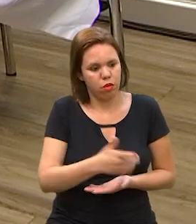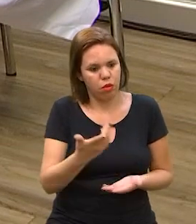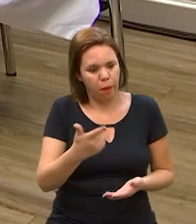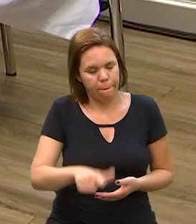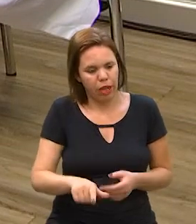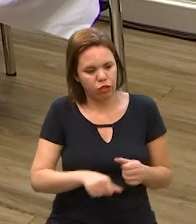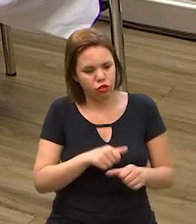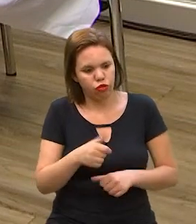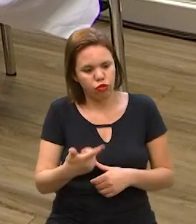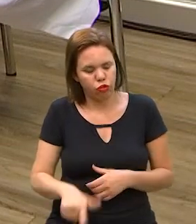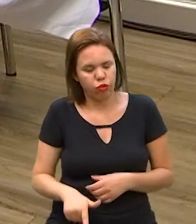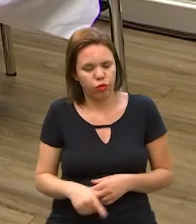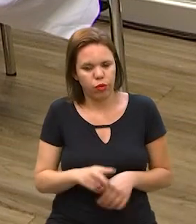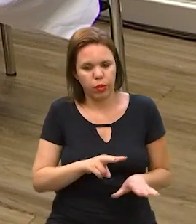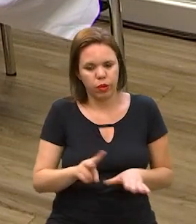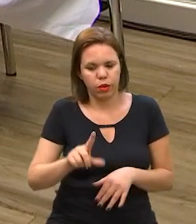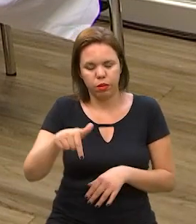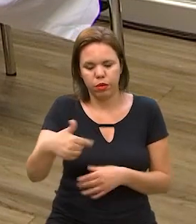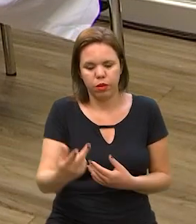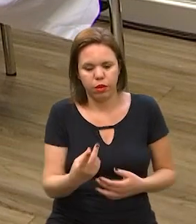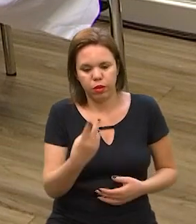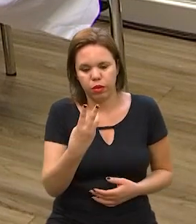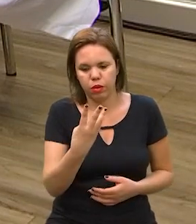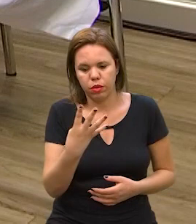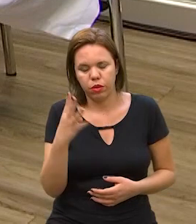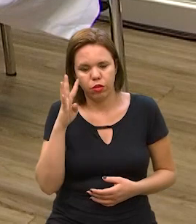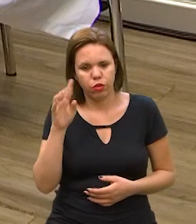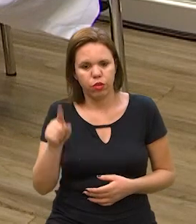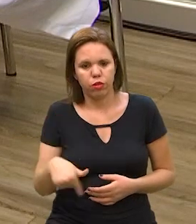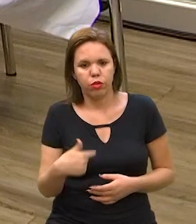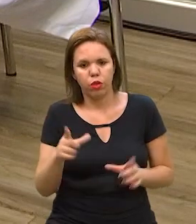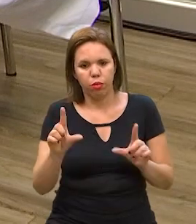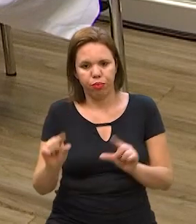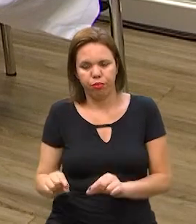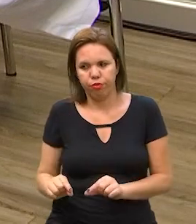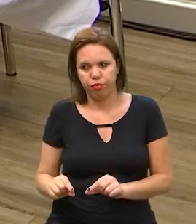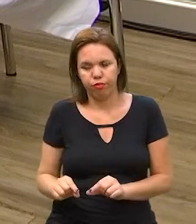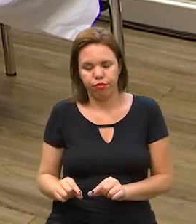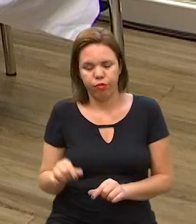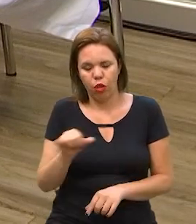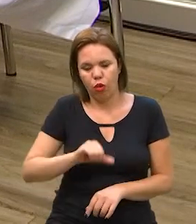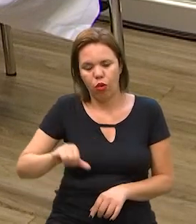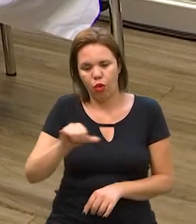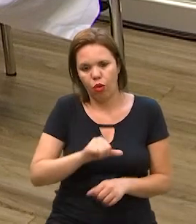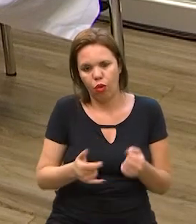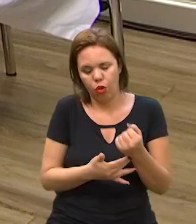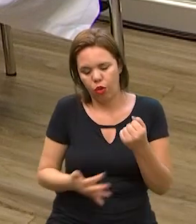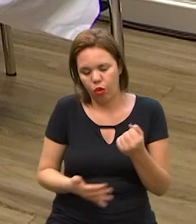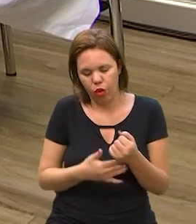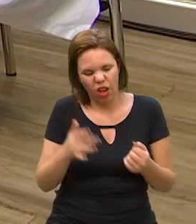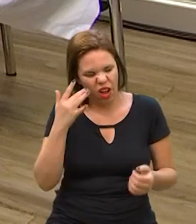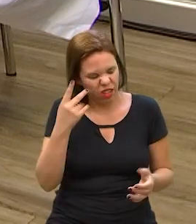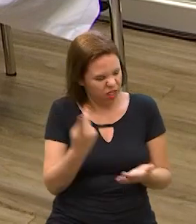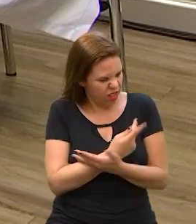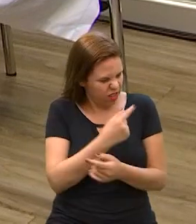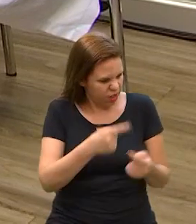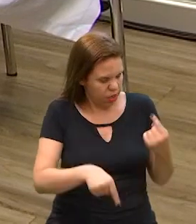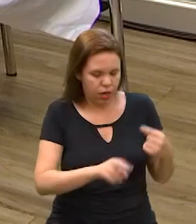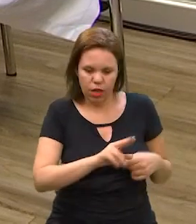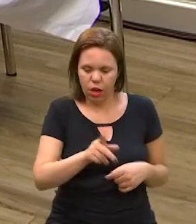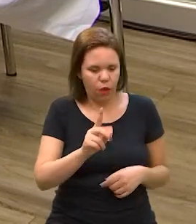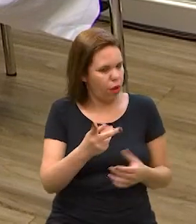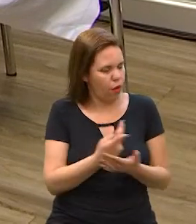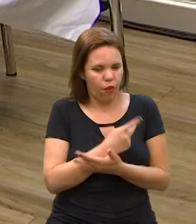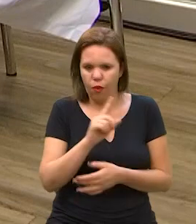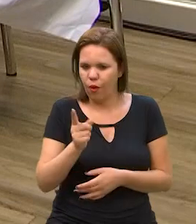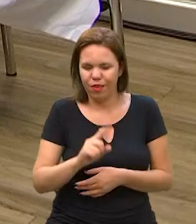assusta e repete o exame uma semana depois, 3, 4 dias depois, e aí cai. Aí ele fala assim, não, mas acho que o laboratório errou. Não, o